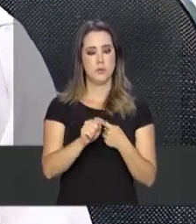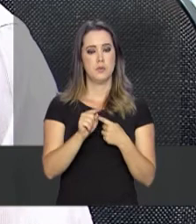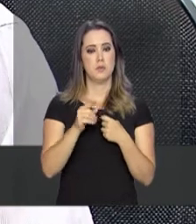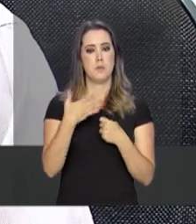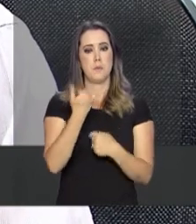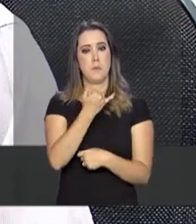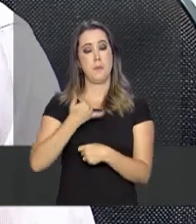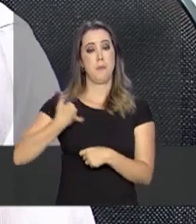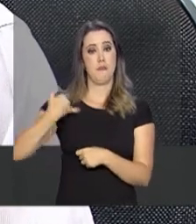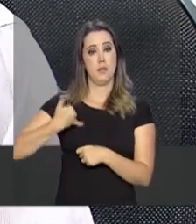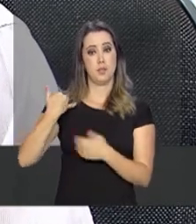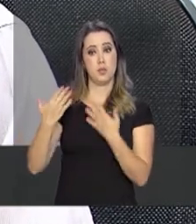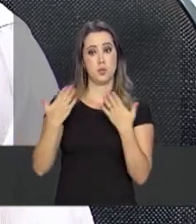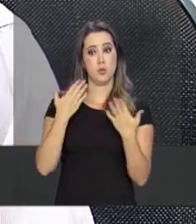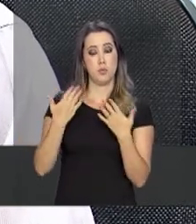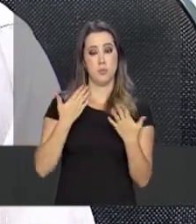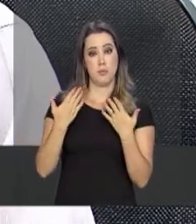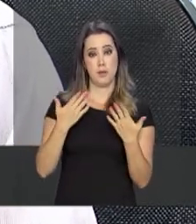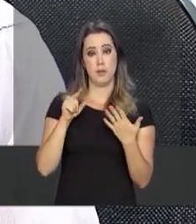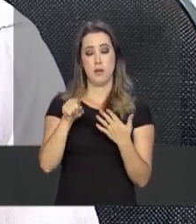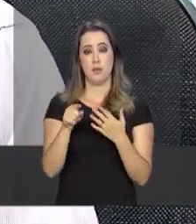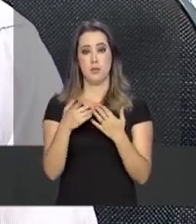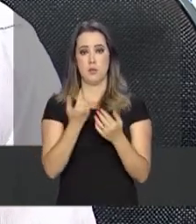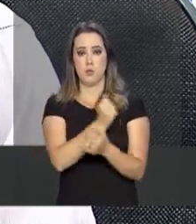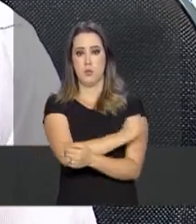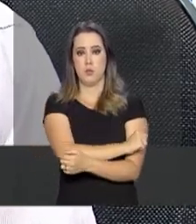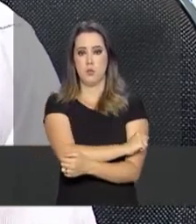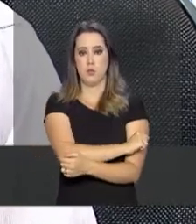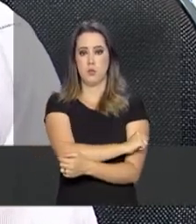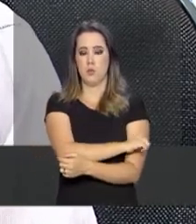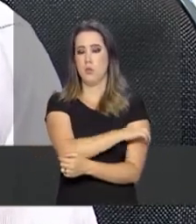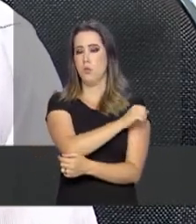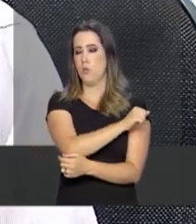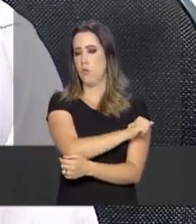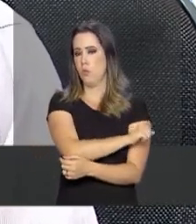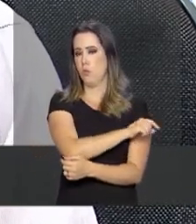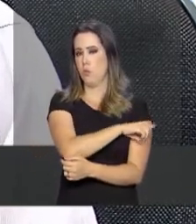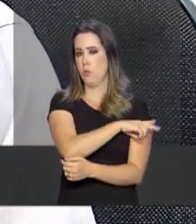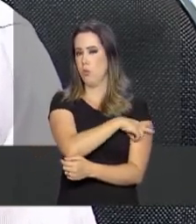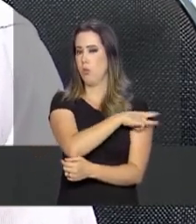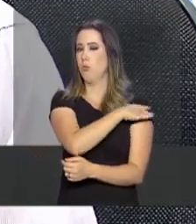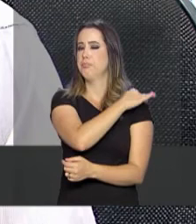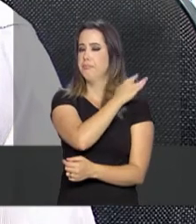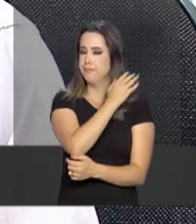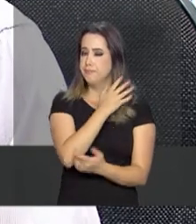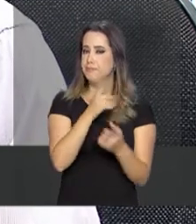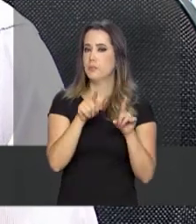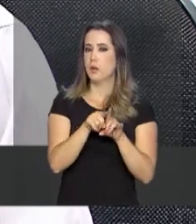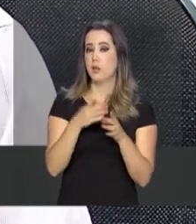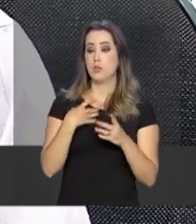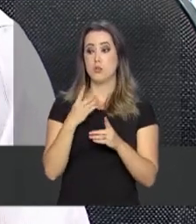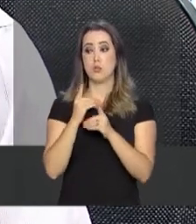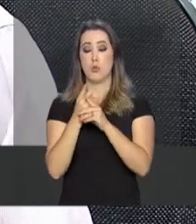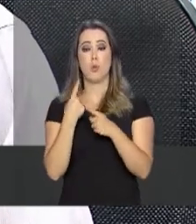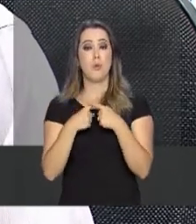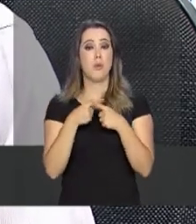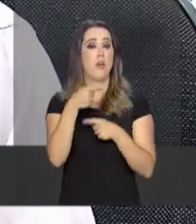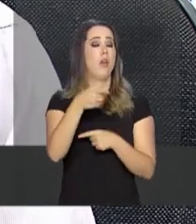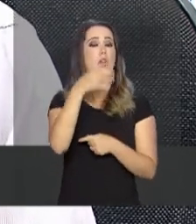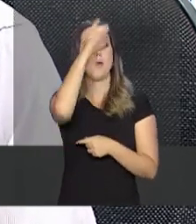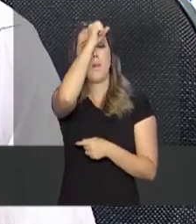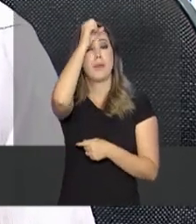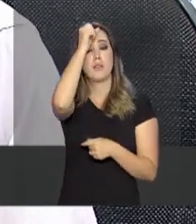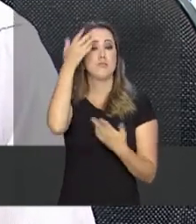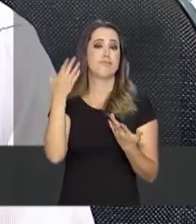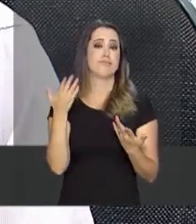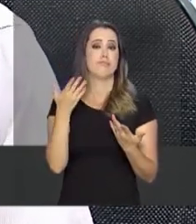idade ano desse aluno. E aí, então, o que a gente fez foi descobrir o porquê que ele não consegue aprender. E a gente